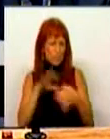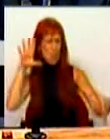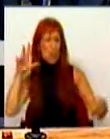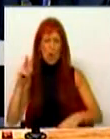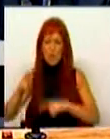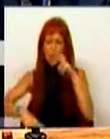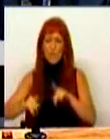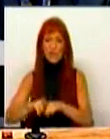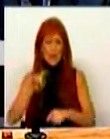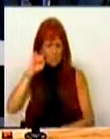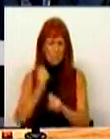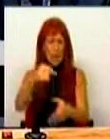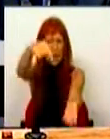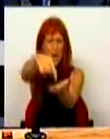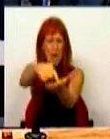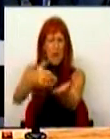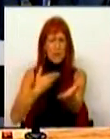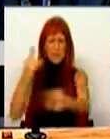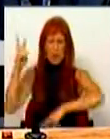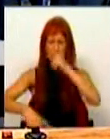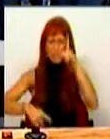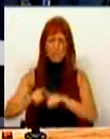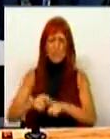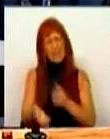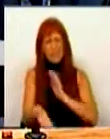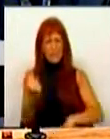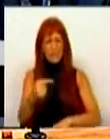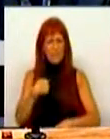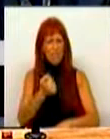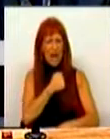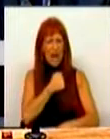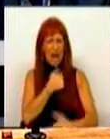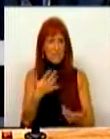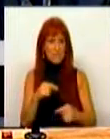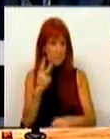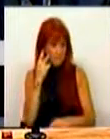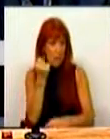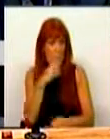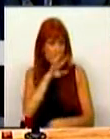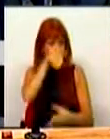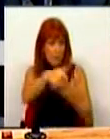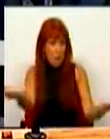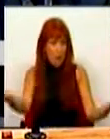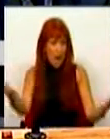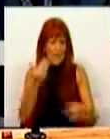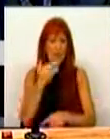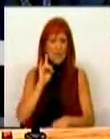fisco, que para cobrar uma dívida fiscal lhes retirava a própria casa de morada de família. Muito obrigado. Senhor.